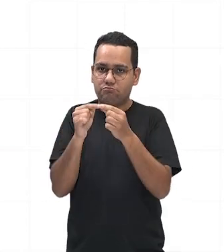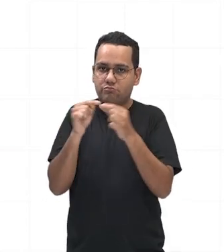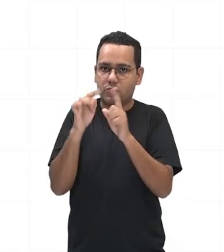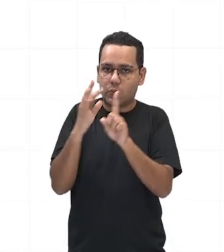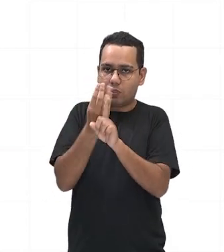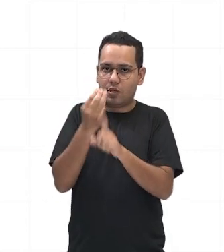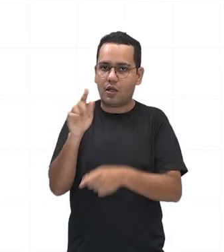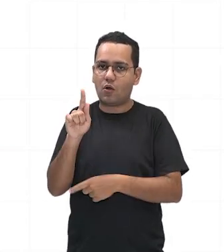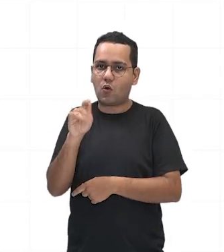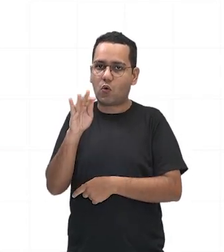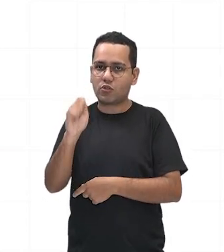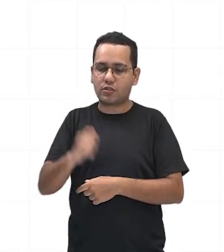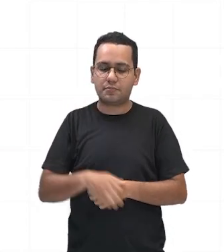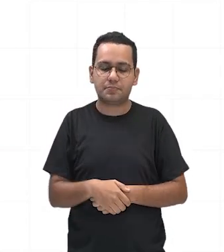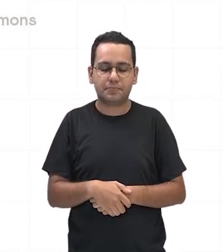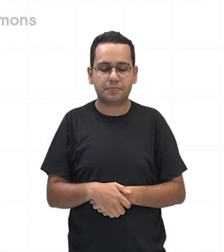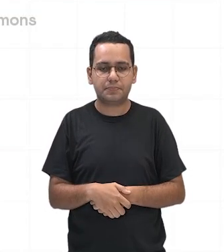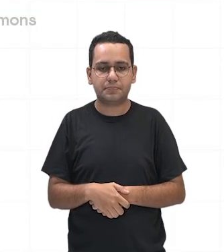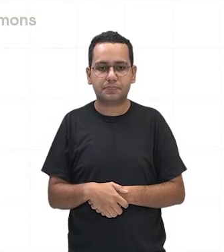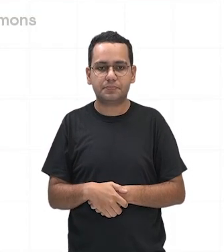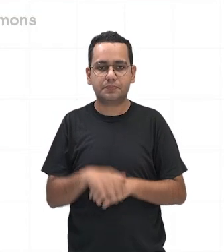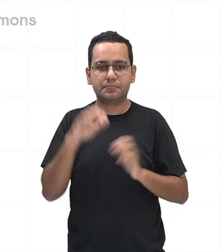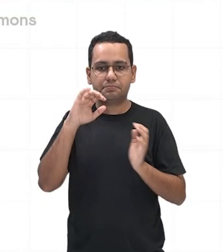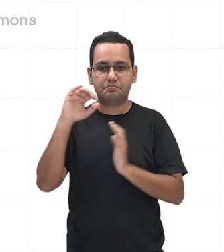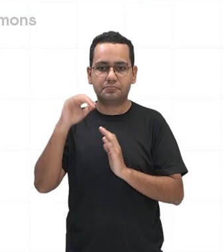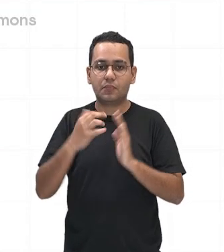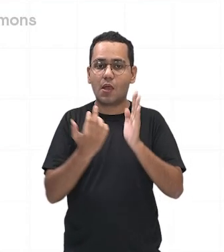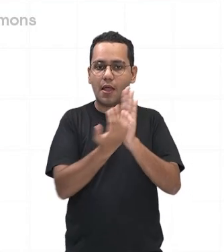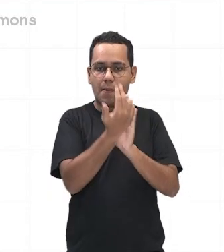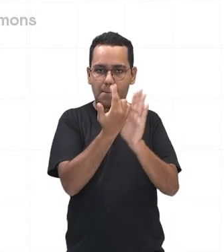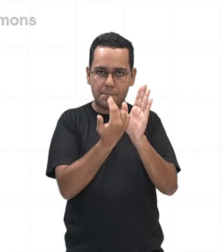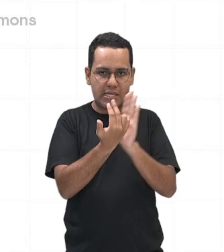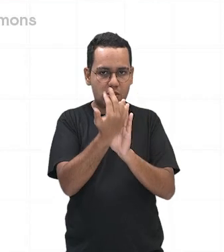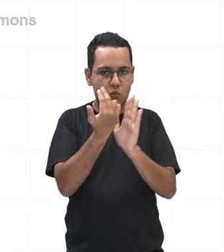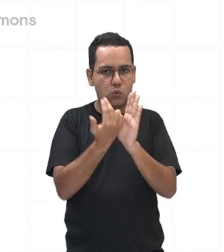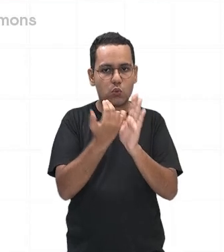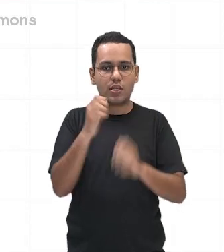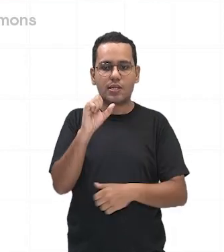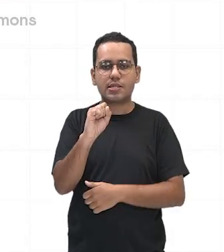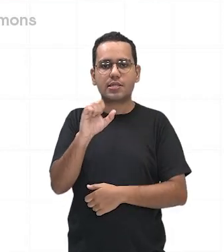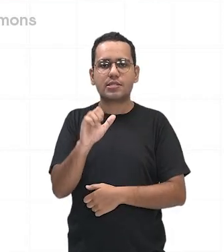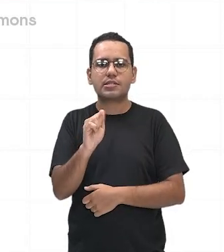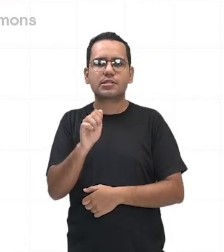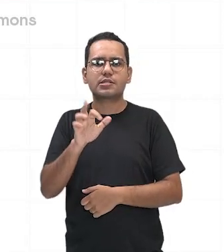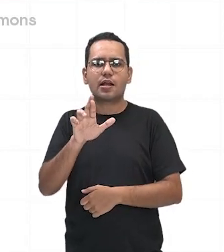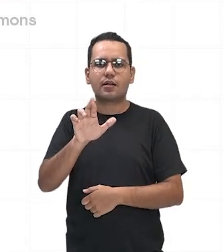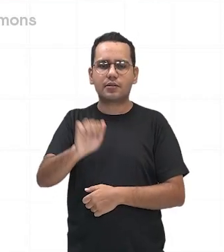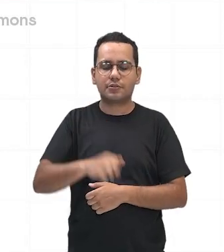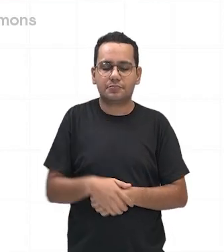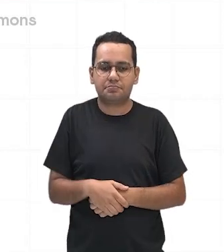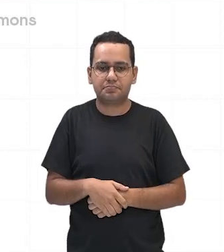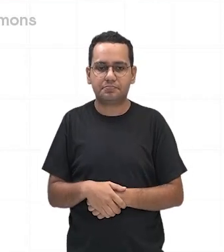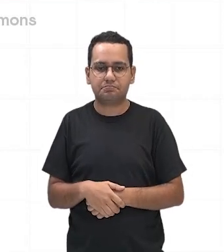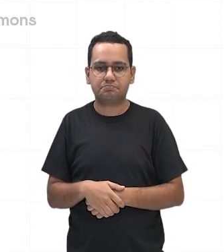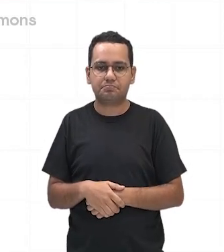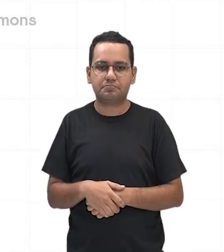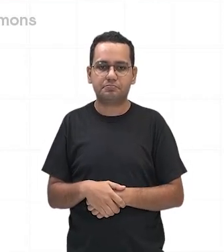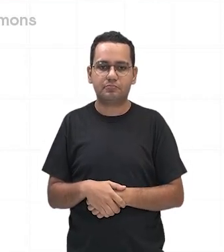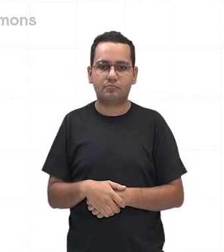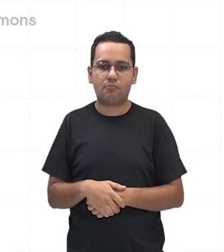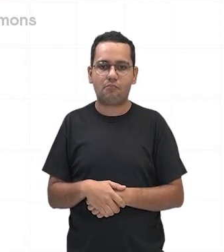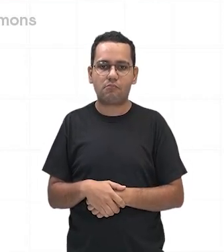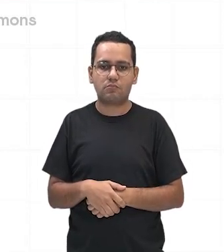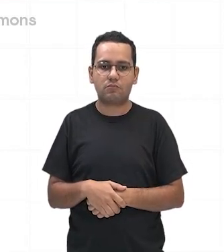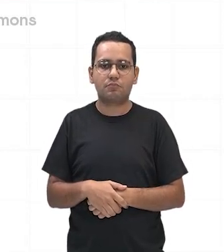falar então agora um pouco sobre as pinturas sacras, tá? Porque o que são as pinturas sacras? São então aquelas